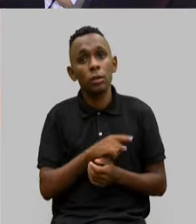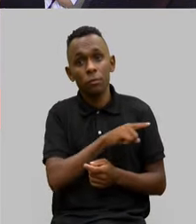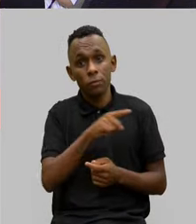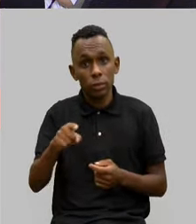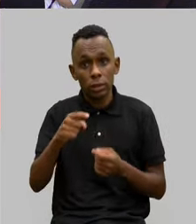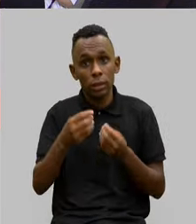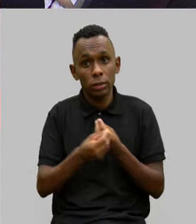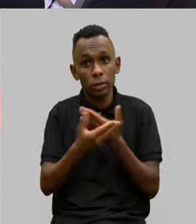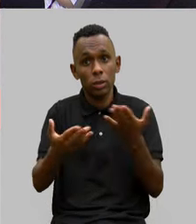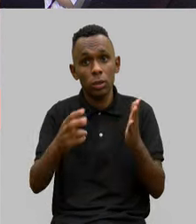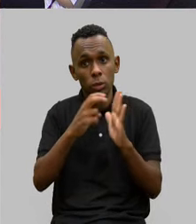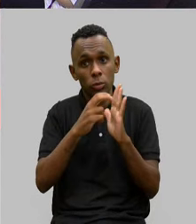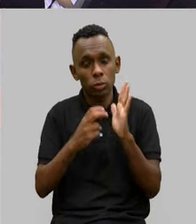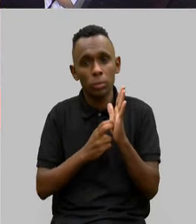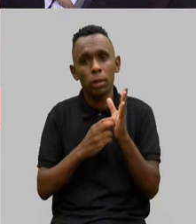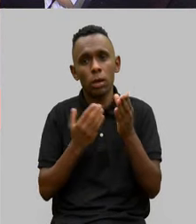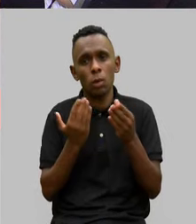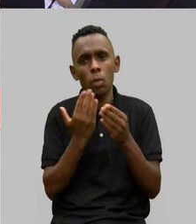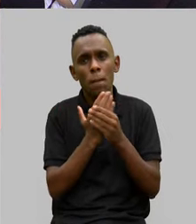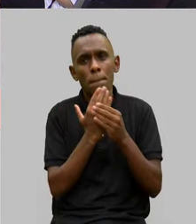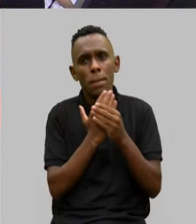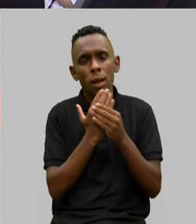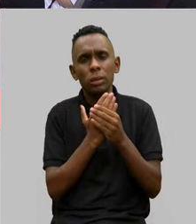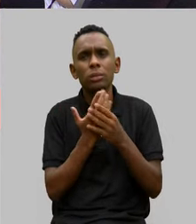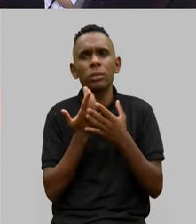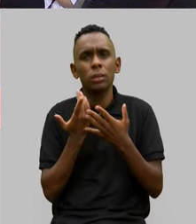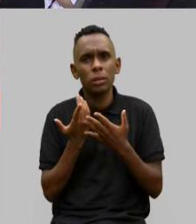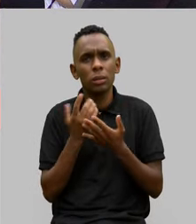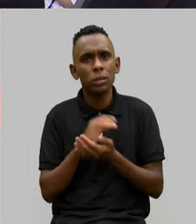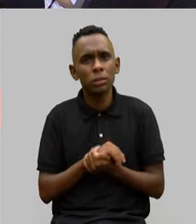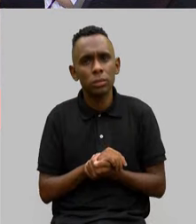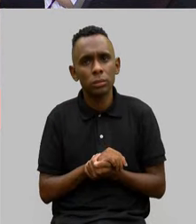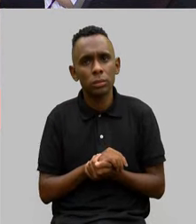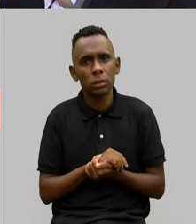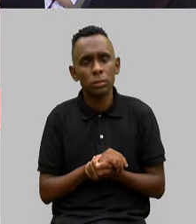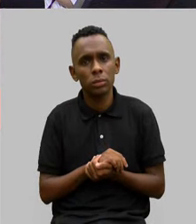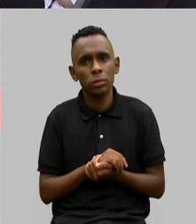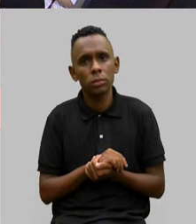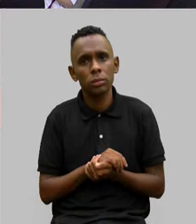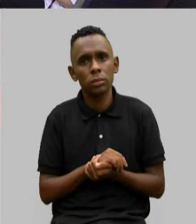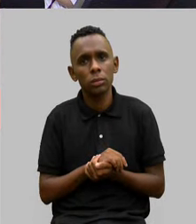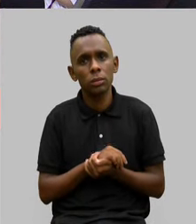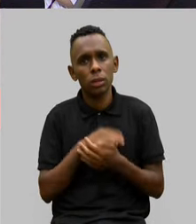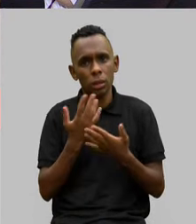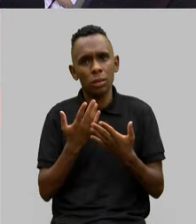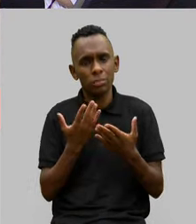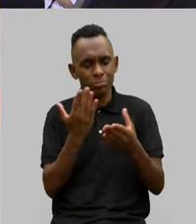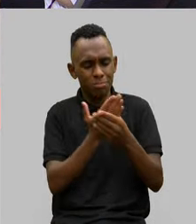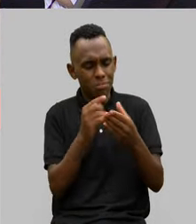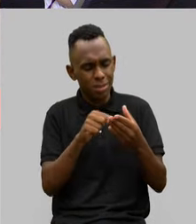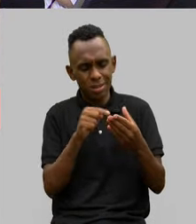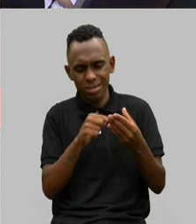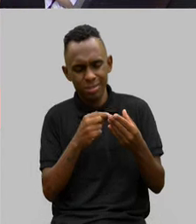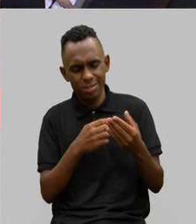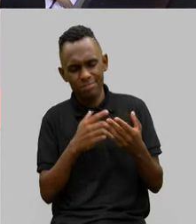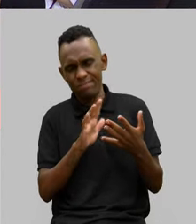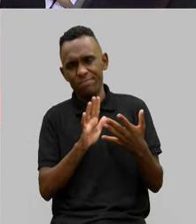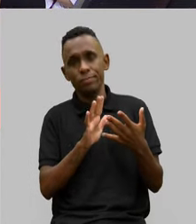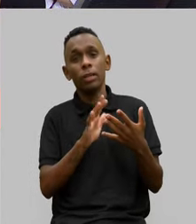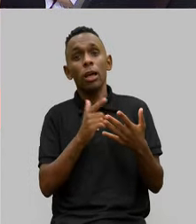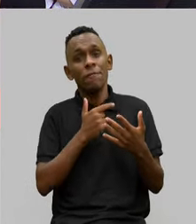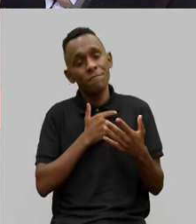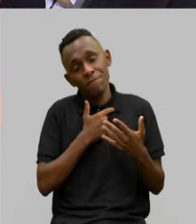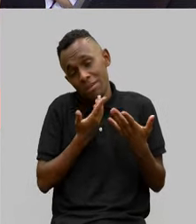receberam de manhã uma pasta pastela até do ponto de vista estético nem é muito atraente mas é o que a gente